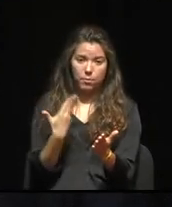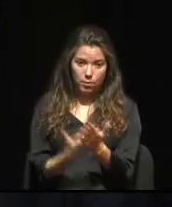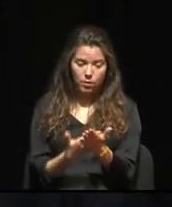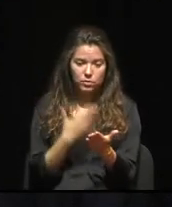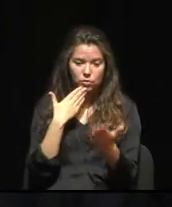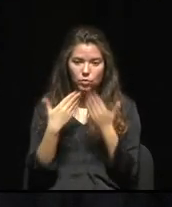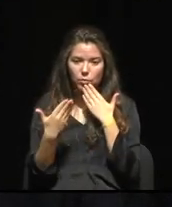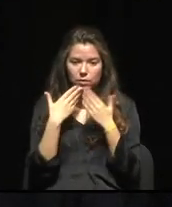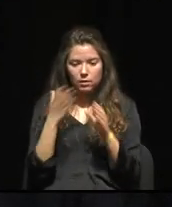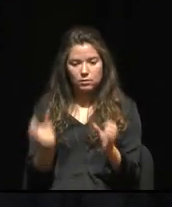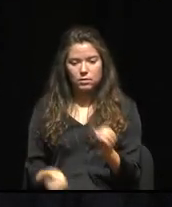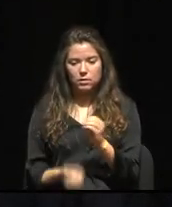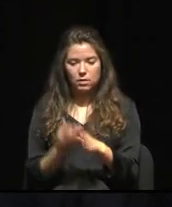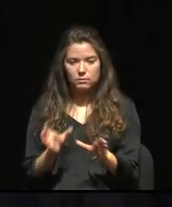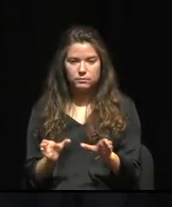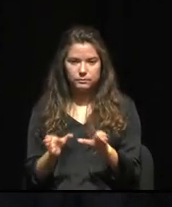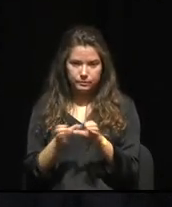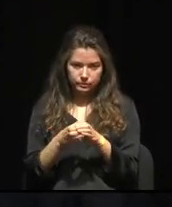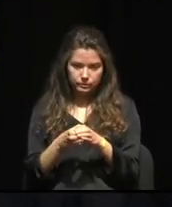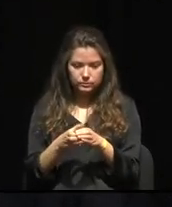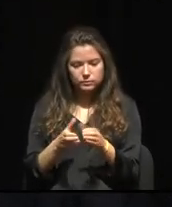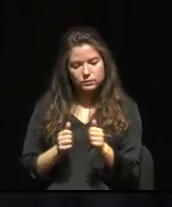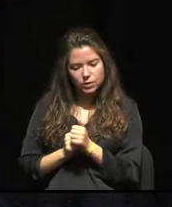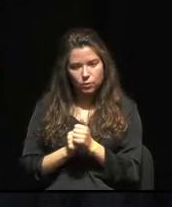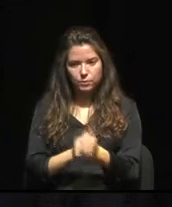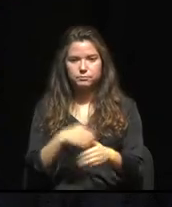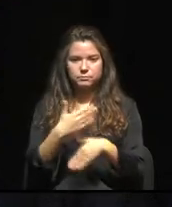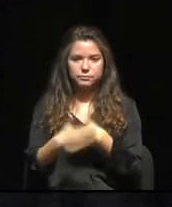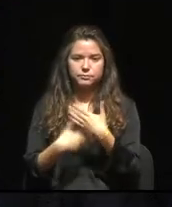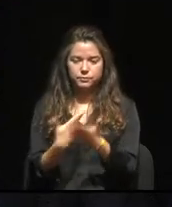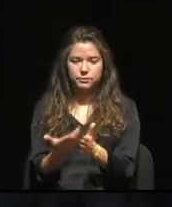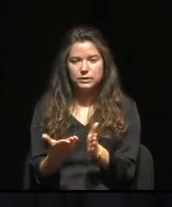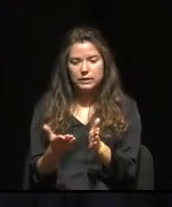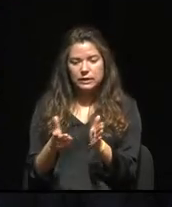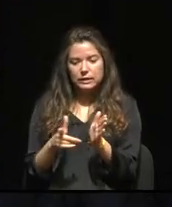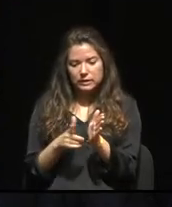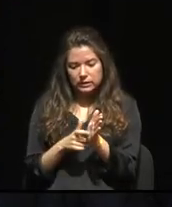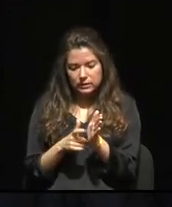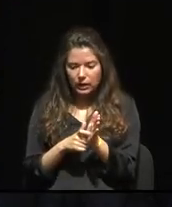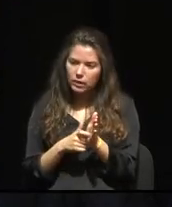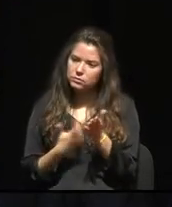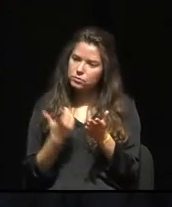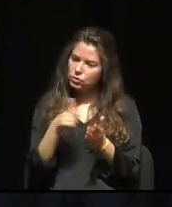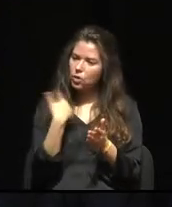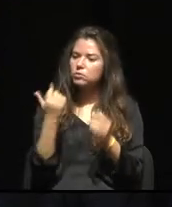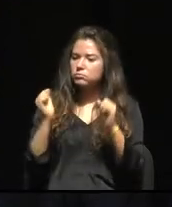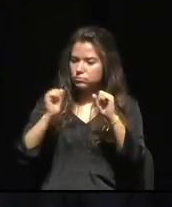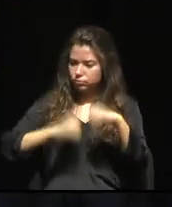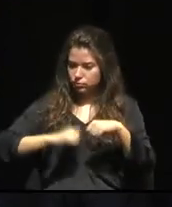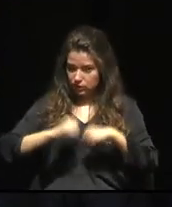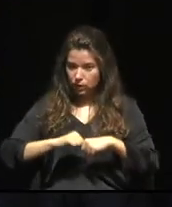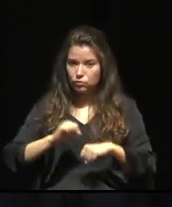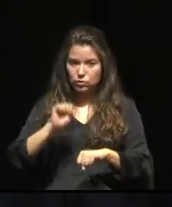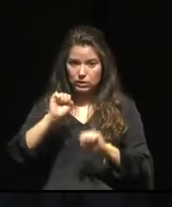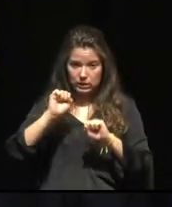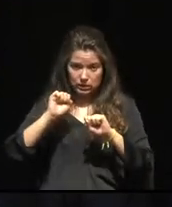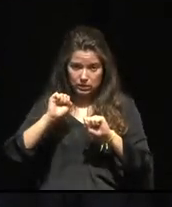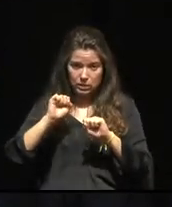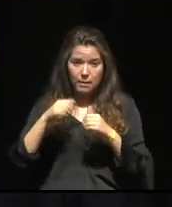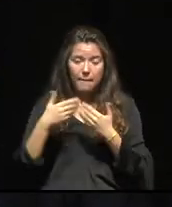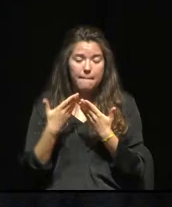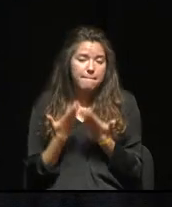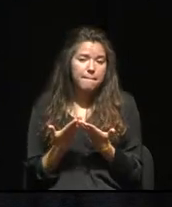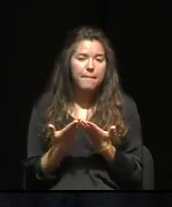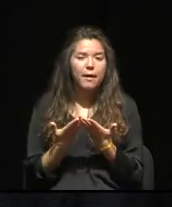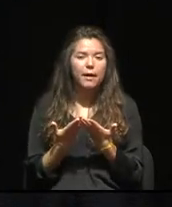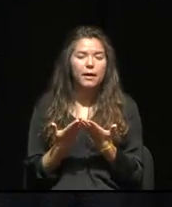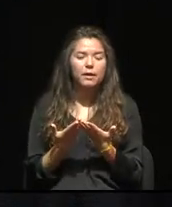criar uma comissão eventual que acompanhe o processo da Tapada das necessidades merece a nossa concordância e esta concordância ganha ainda